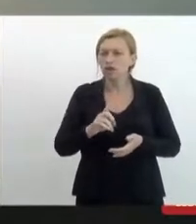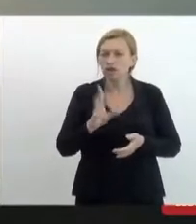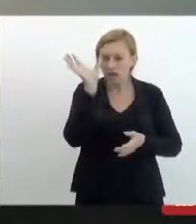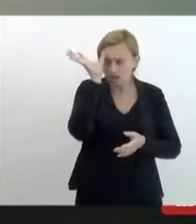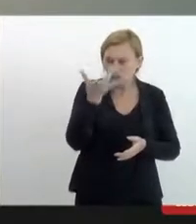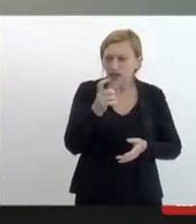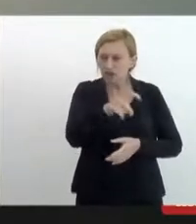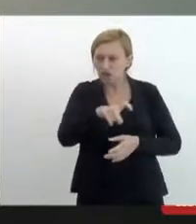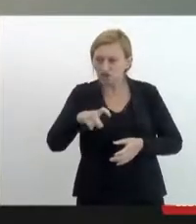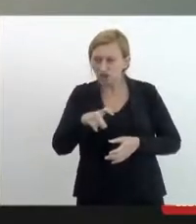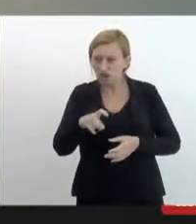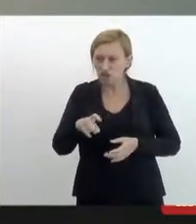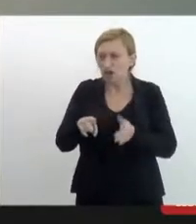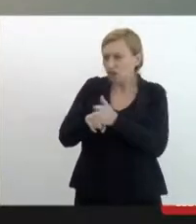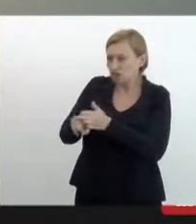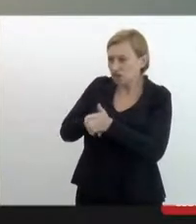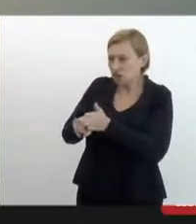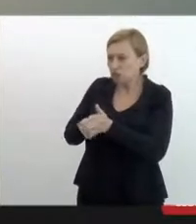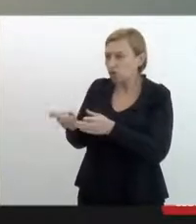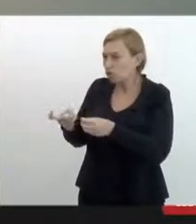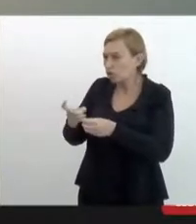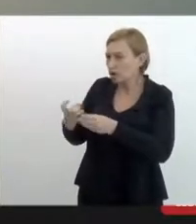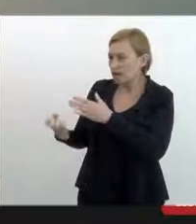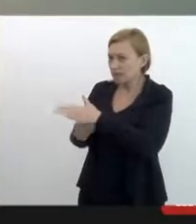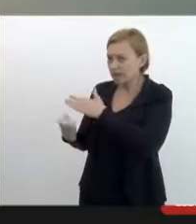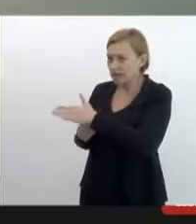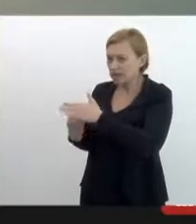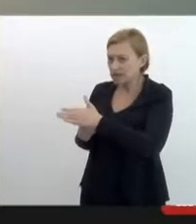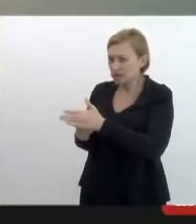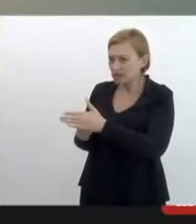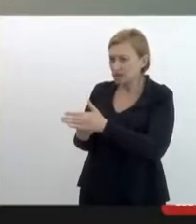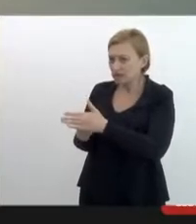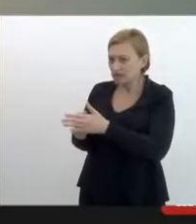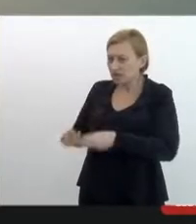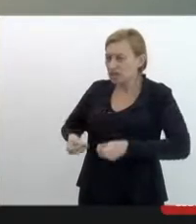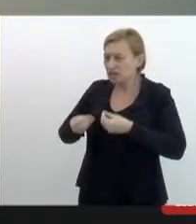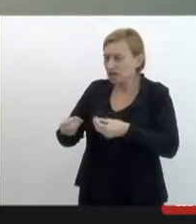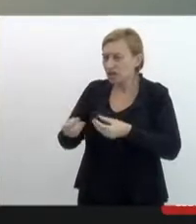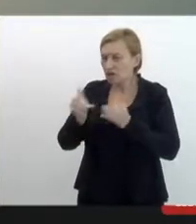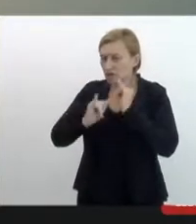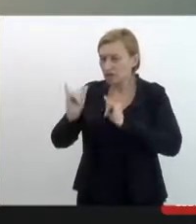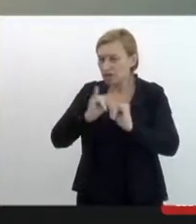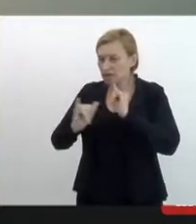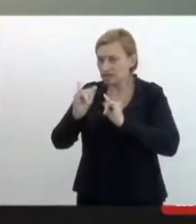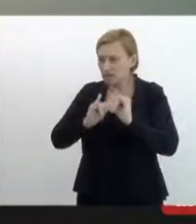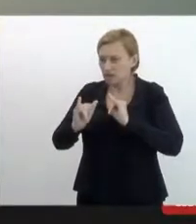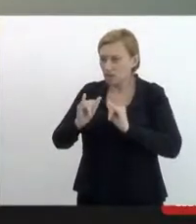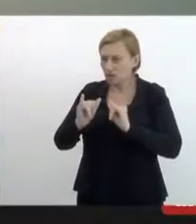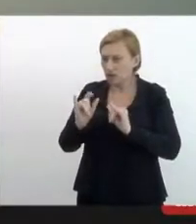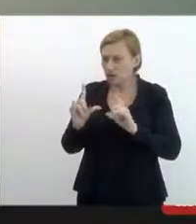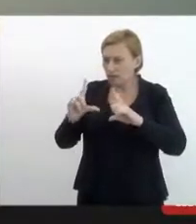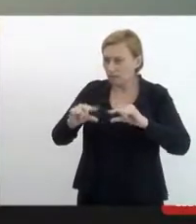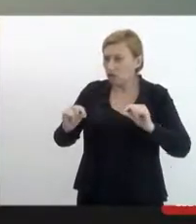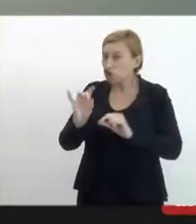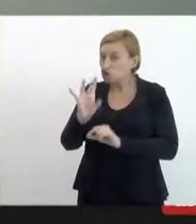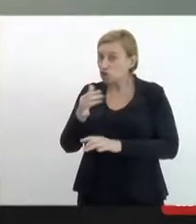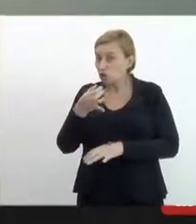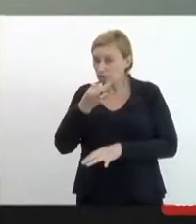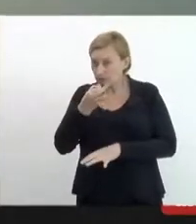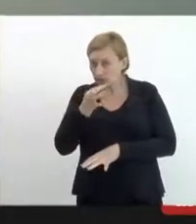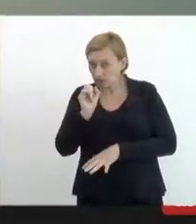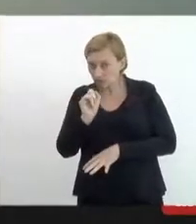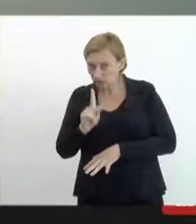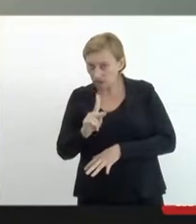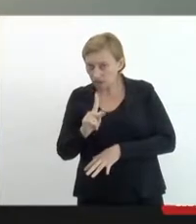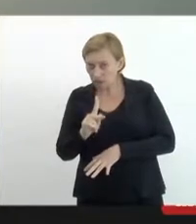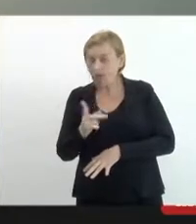estiver fiscalizando um consórcio, o consórcio sequer da energia, o operador, entregar a informação, que fosse ainda maior a multa. É só uma sugestão, tá? Estamos aqui